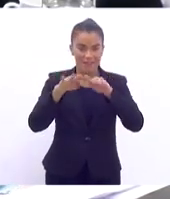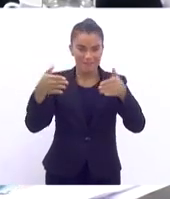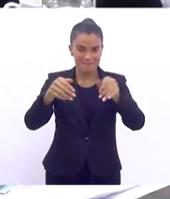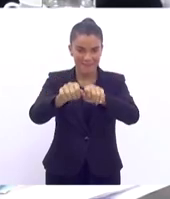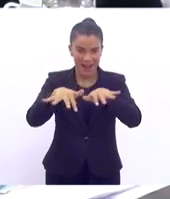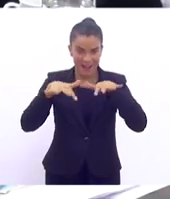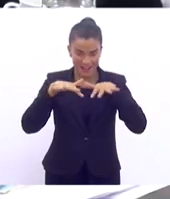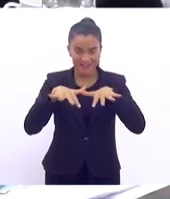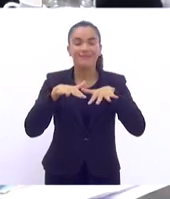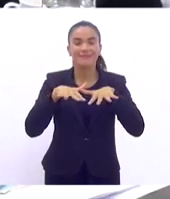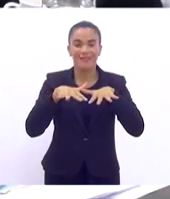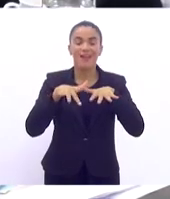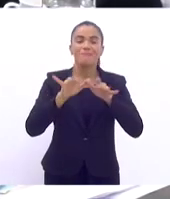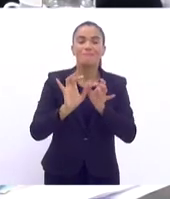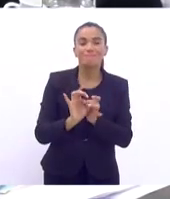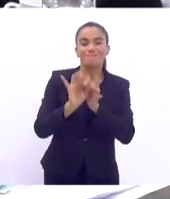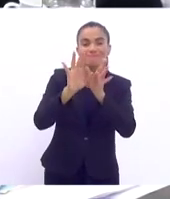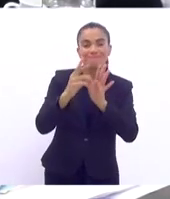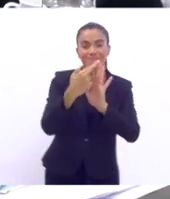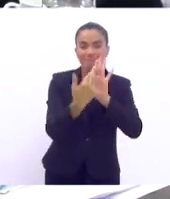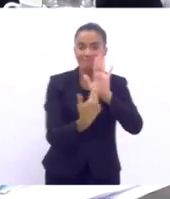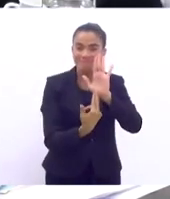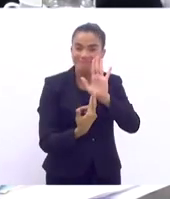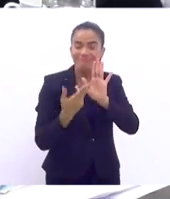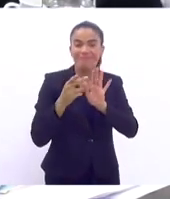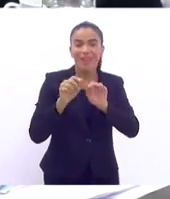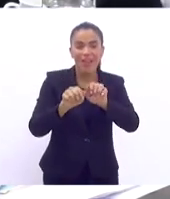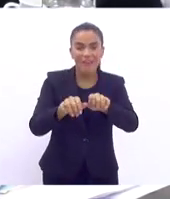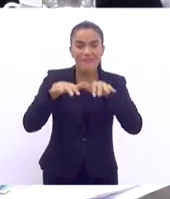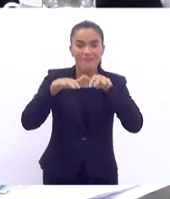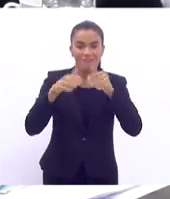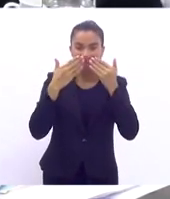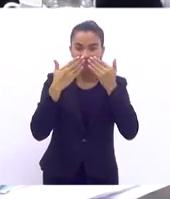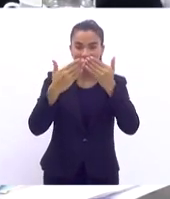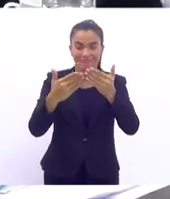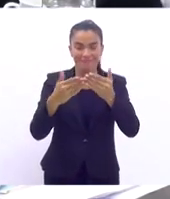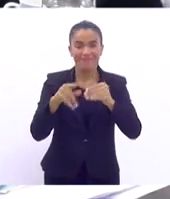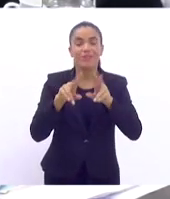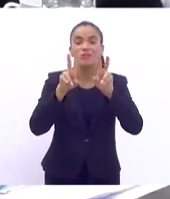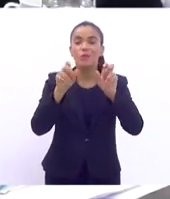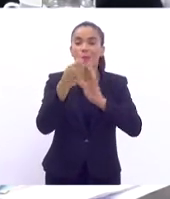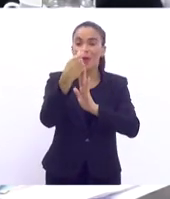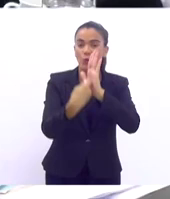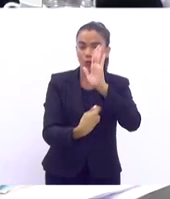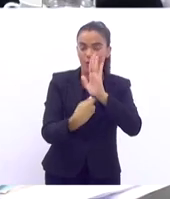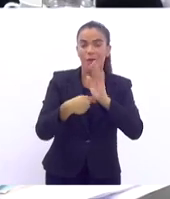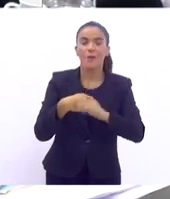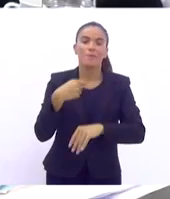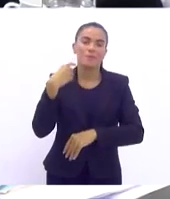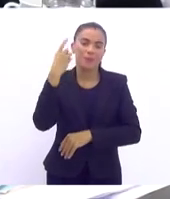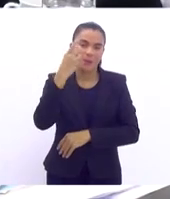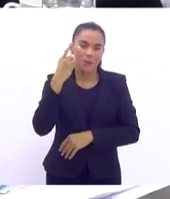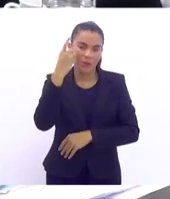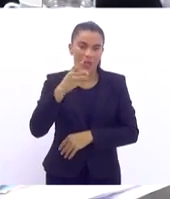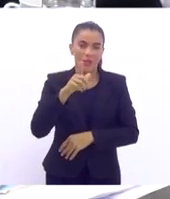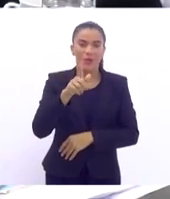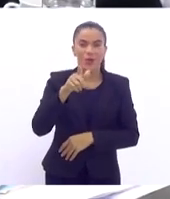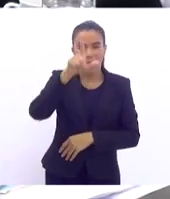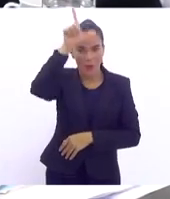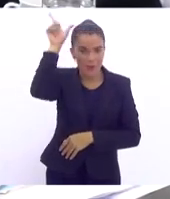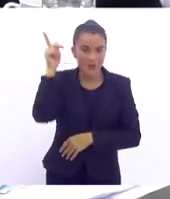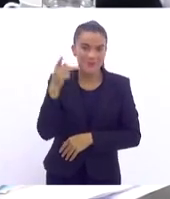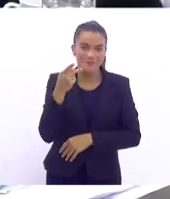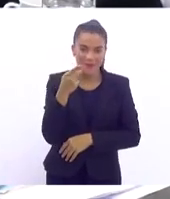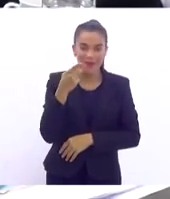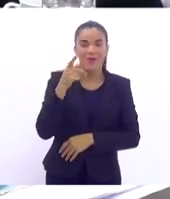para regulamentar a Constituição e o funcionamento das frentes parlamentares de autoria dos deputados Gustavo Schmidt Luiz Paulo e Samuel